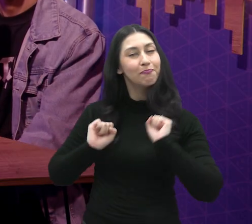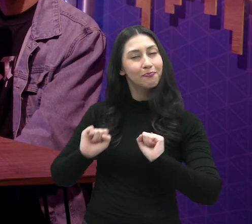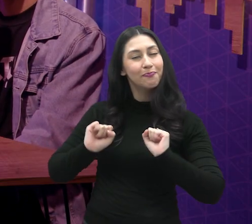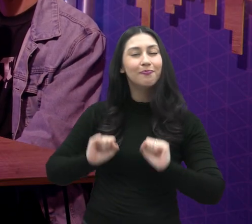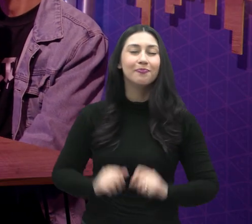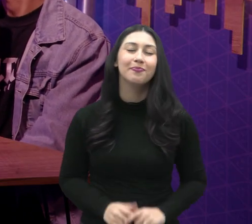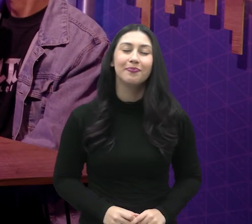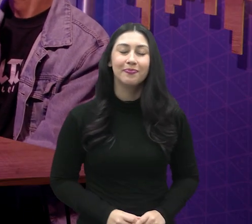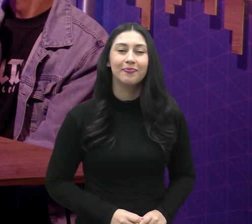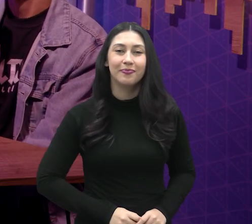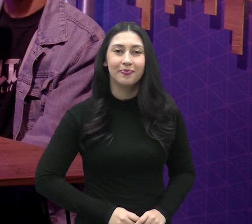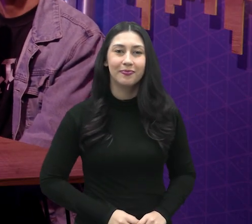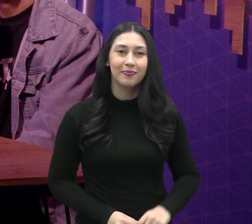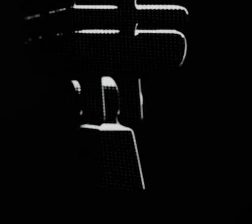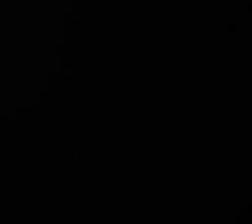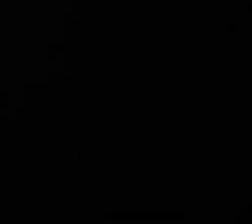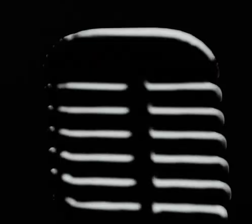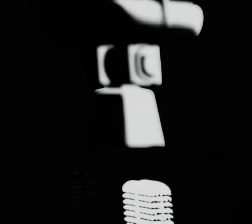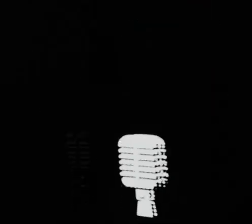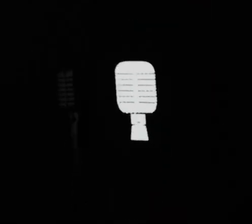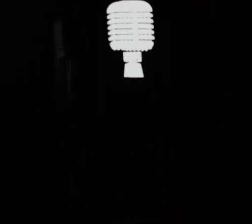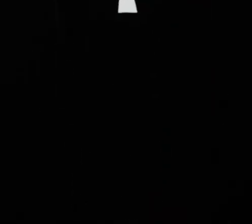ser? Pode ser.